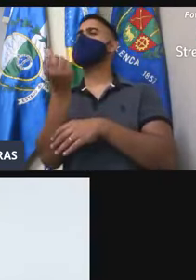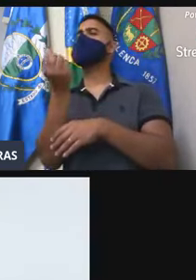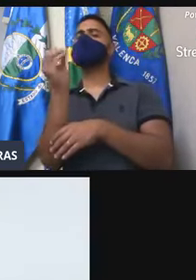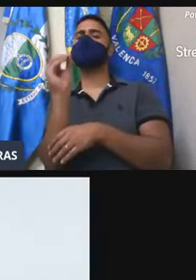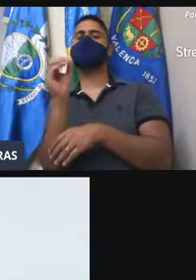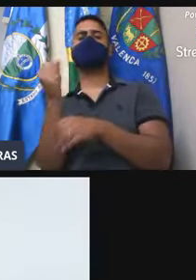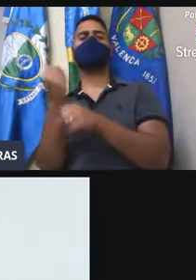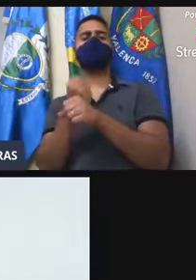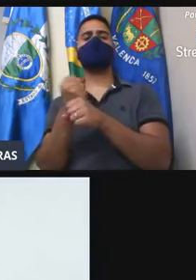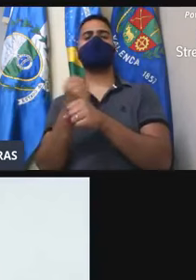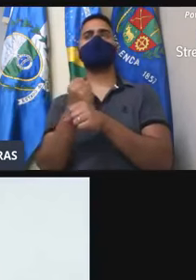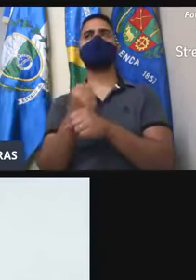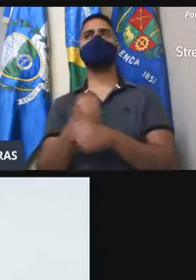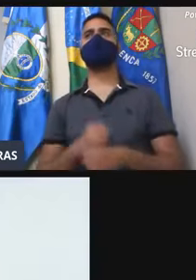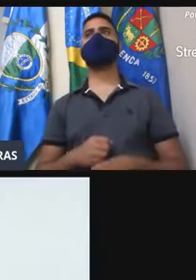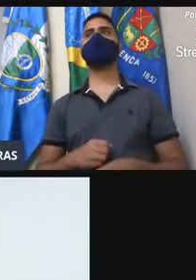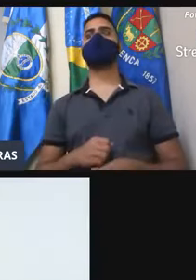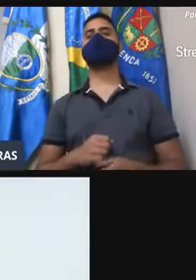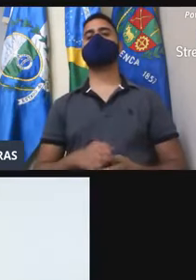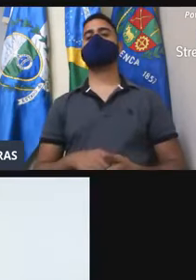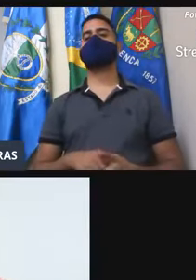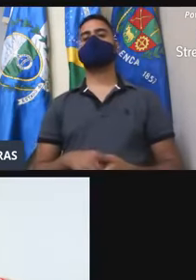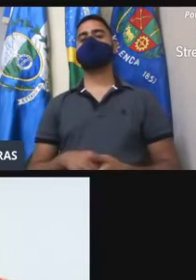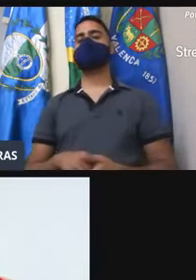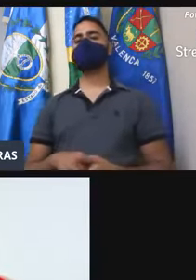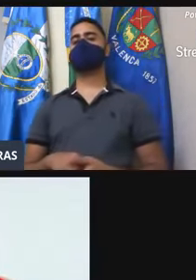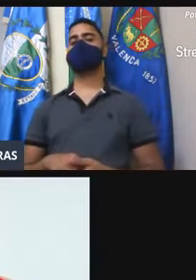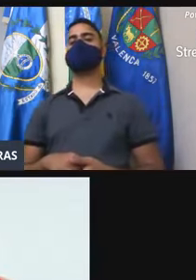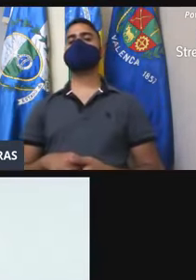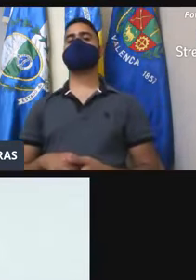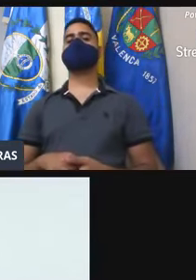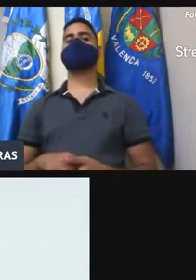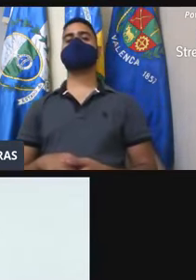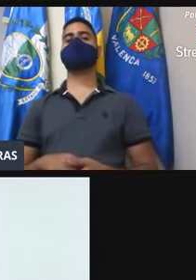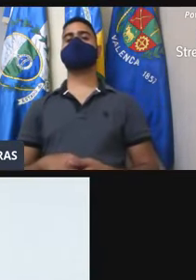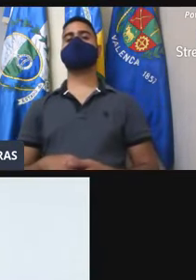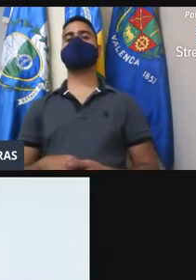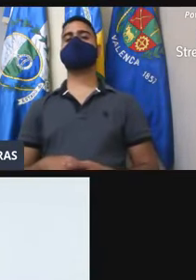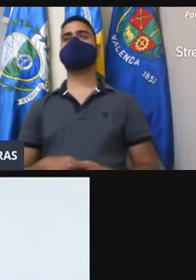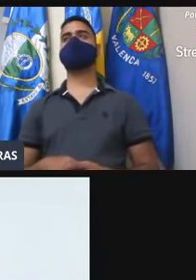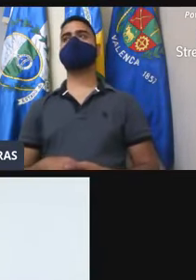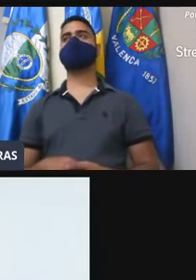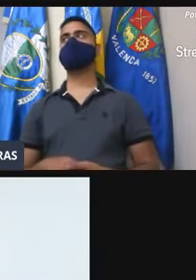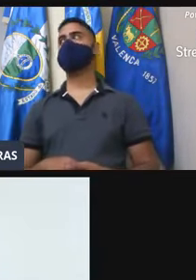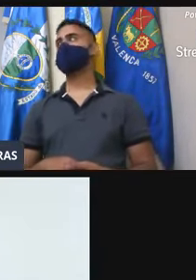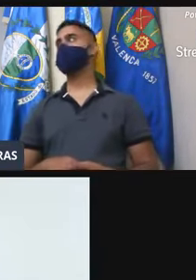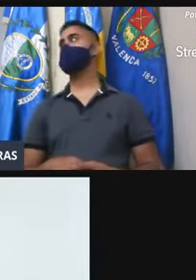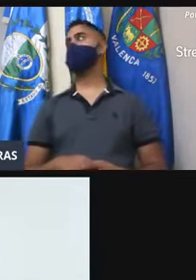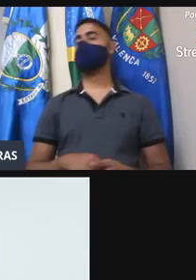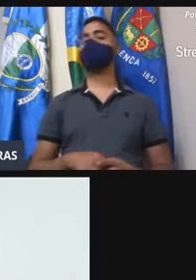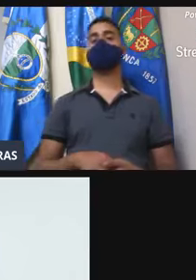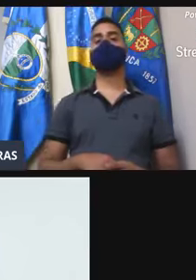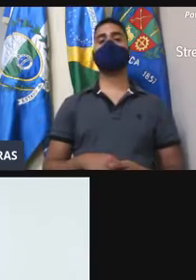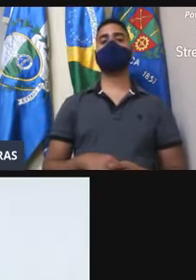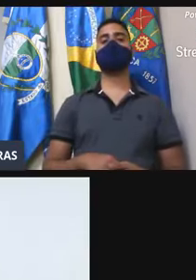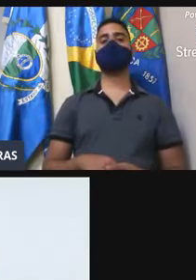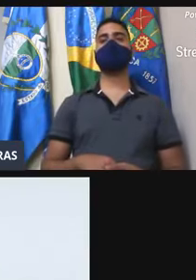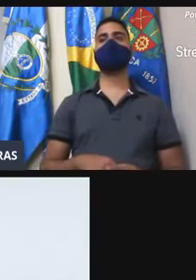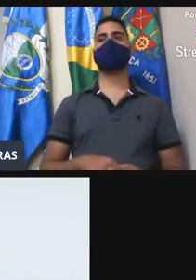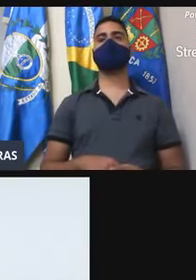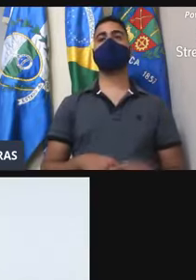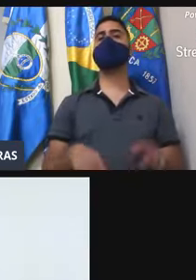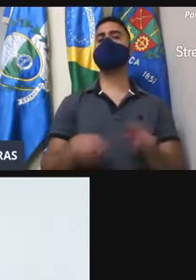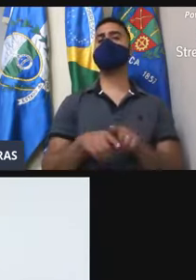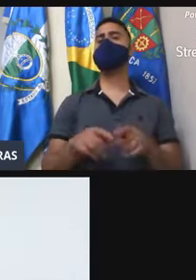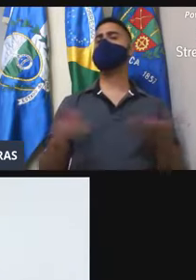anos. E também eu queria aqui relatar aqui que o professor Rafael